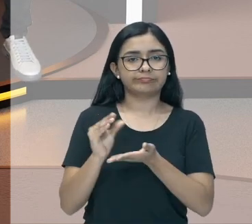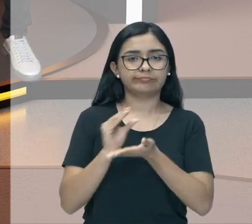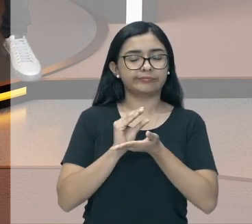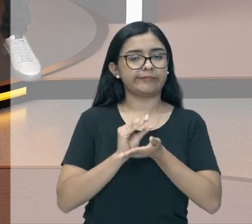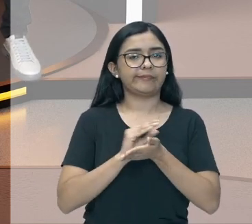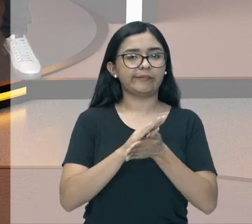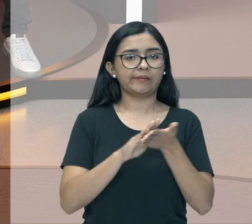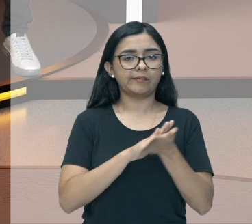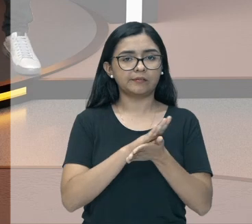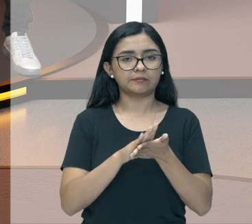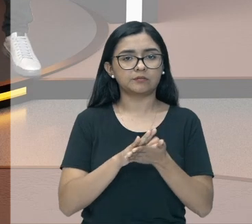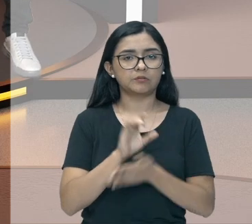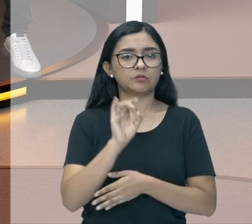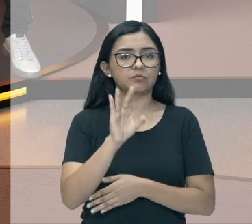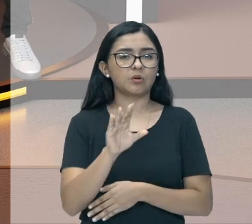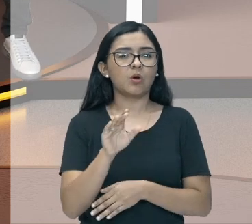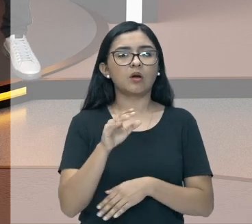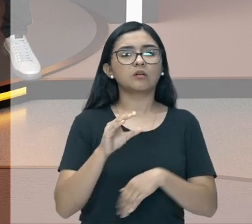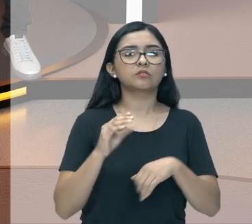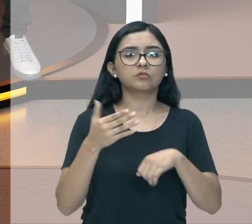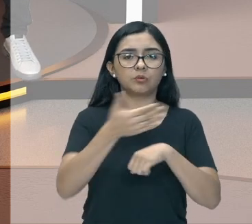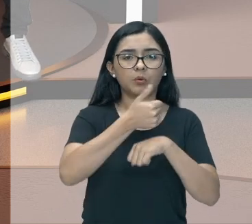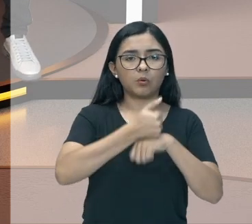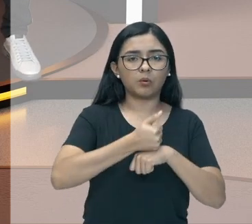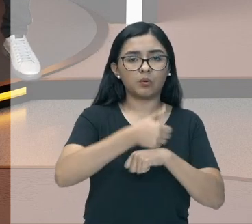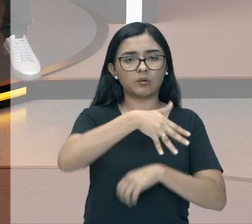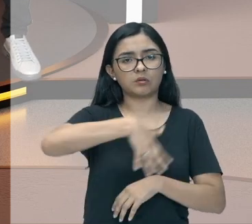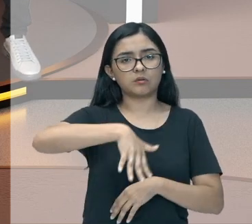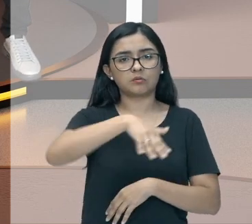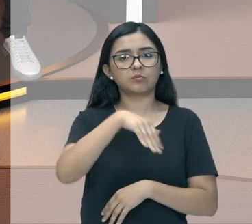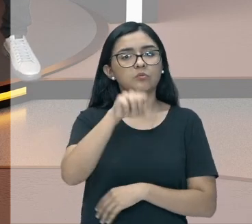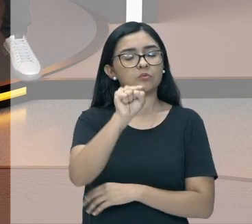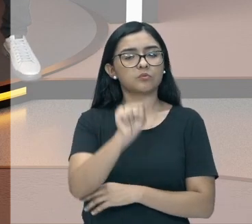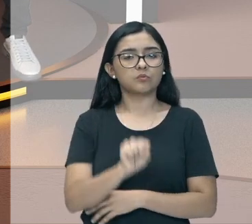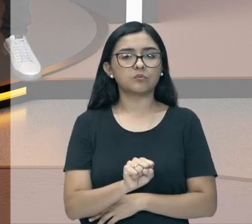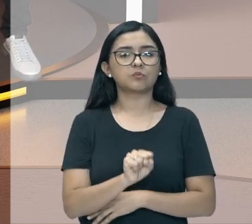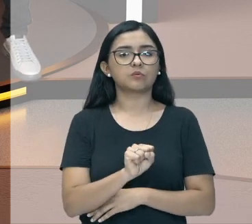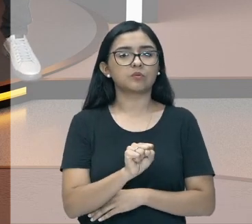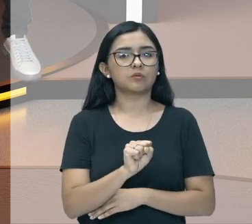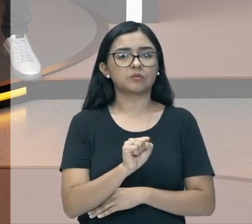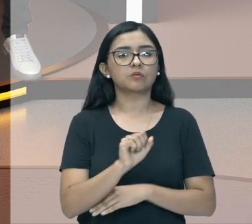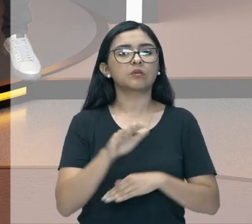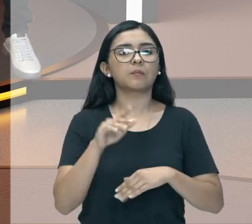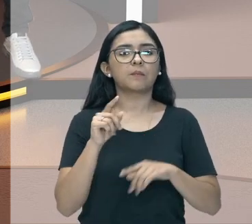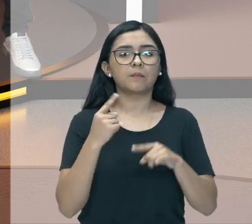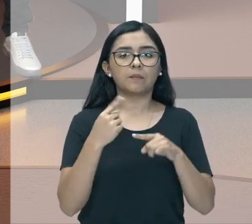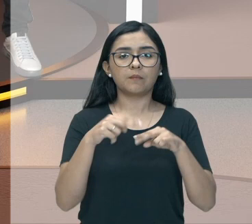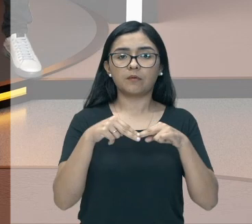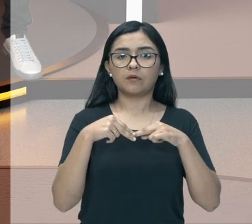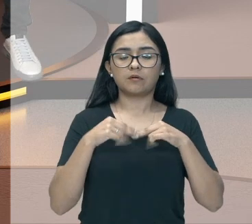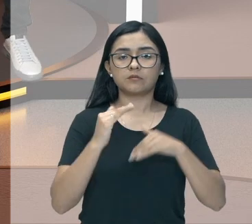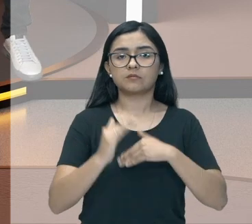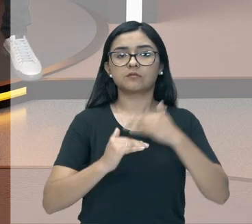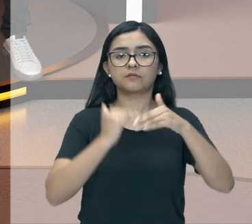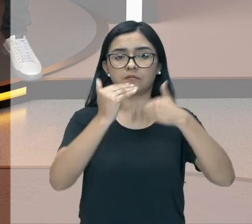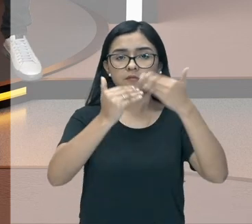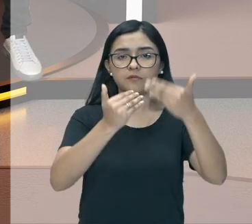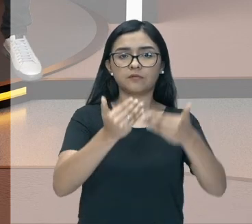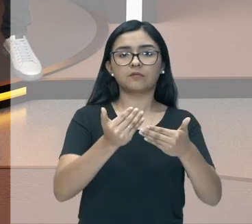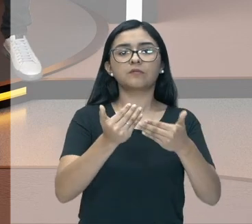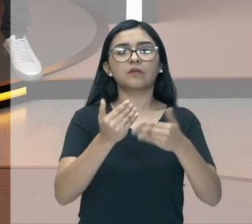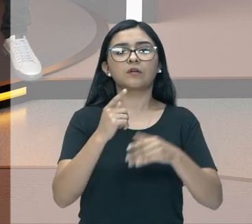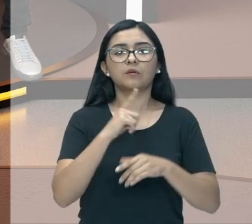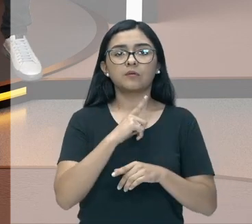não ser ali as colônias do sul, que desenvolveram aí uma